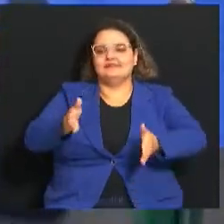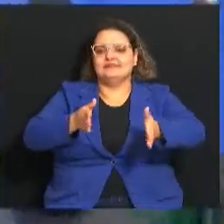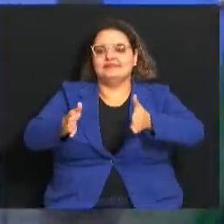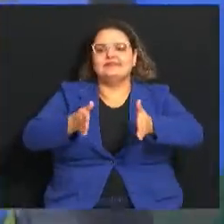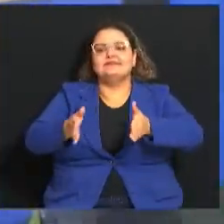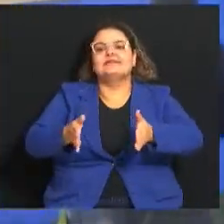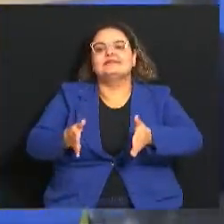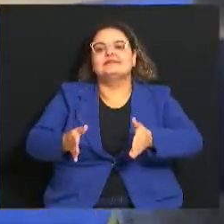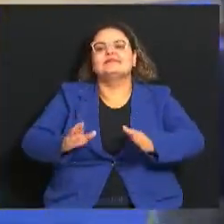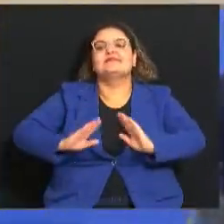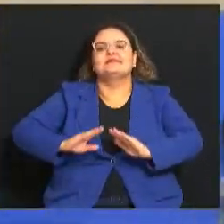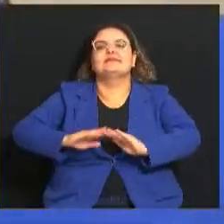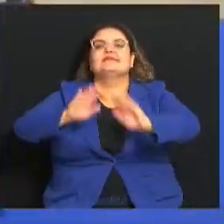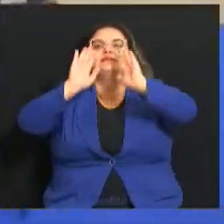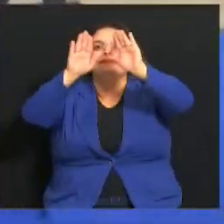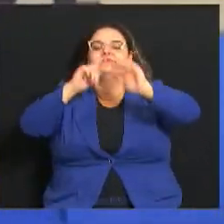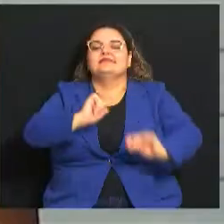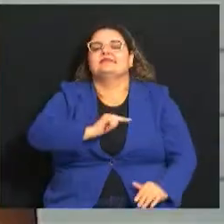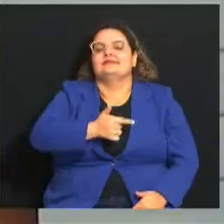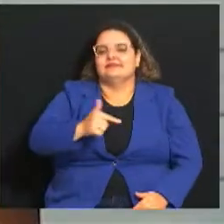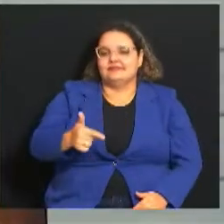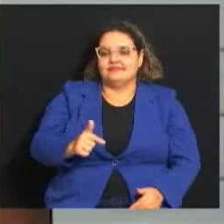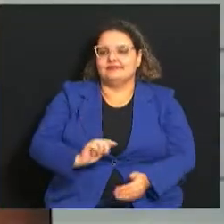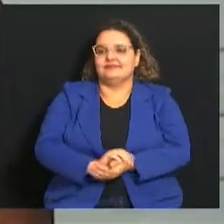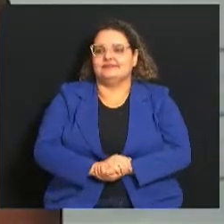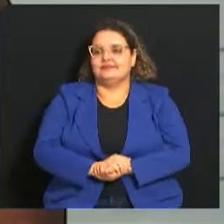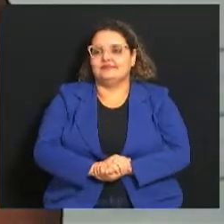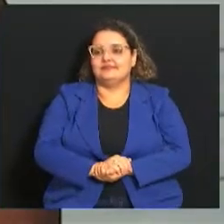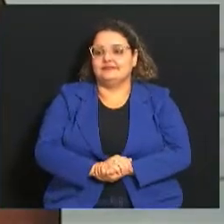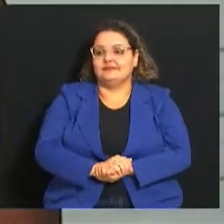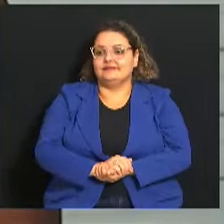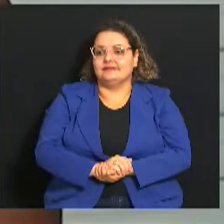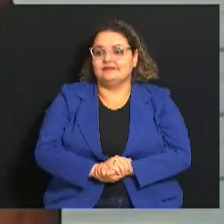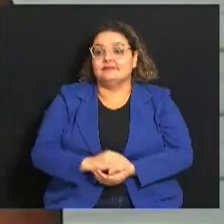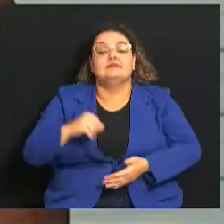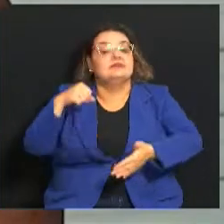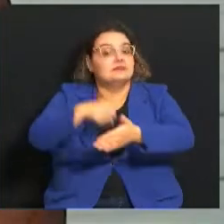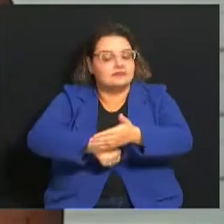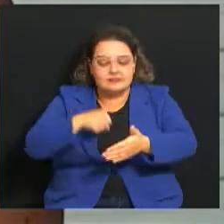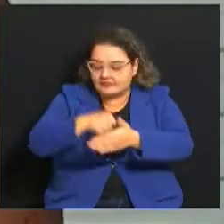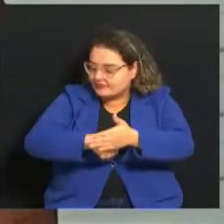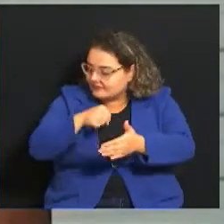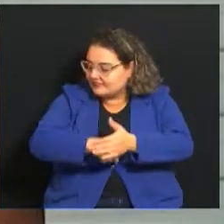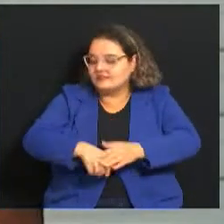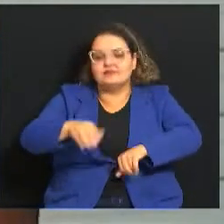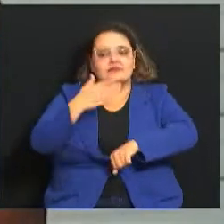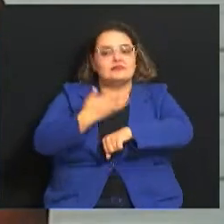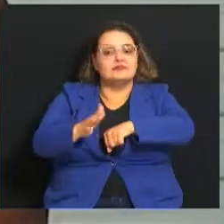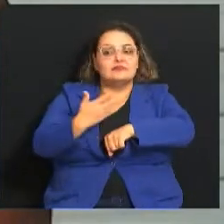de Basquete em 2022. A gente vem treinando muito, para cada dia melhorar, e graças a Deus tá dando